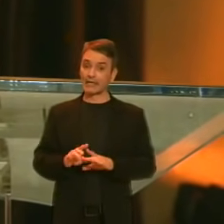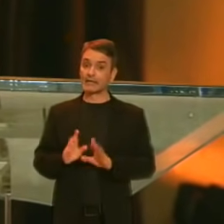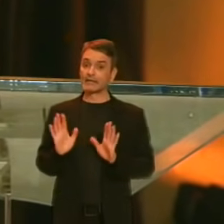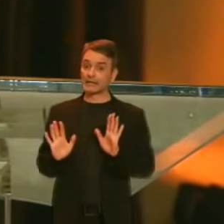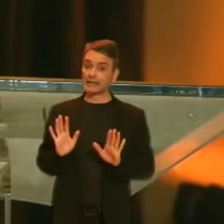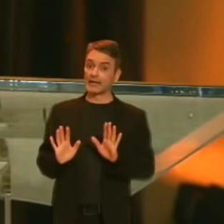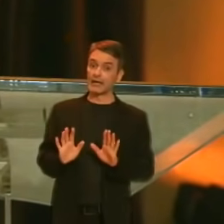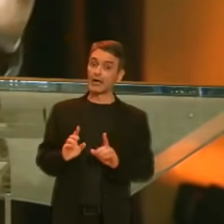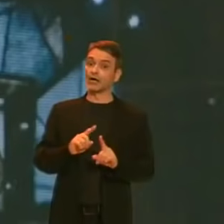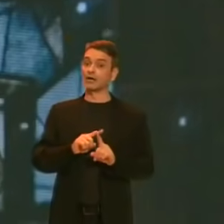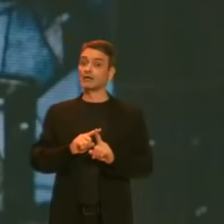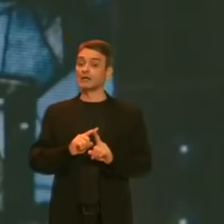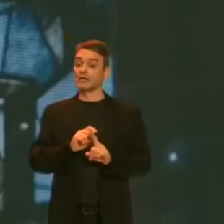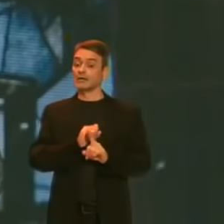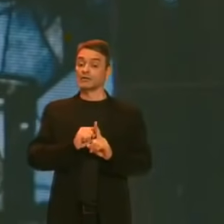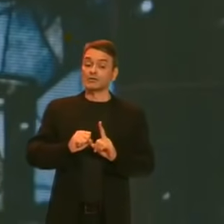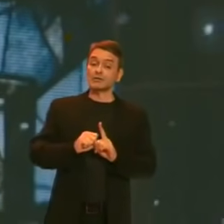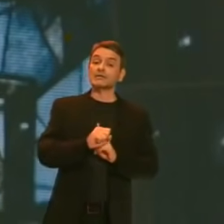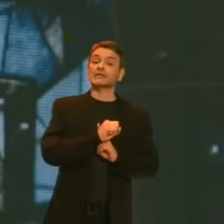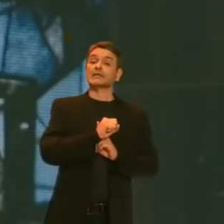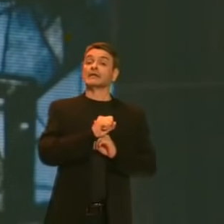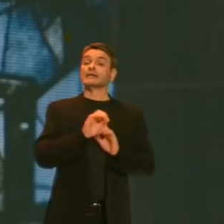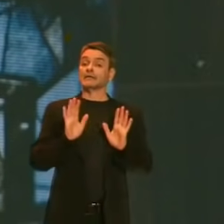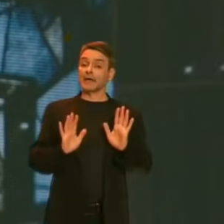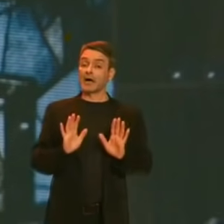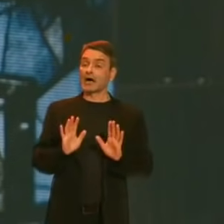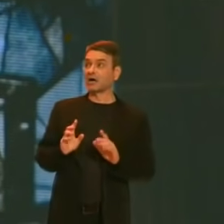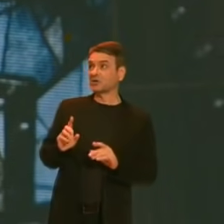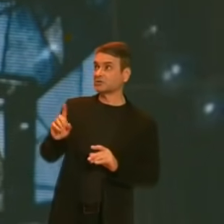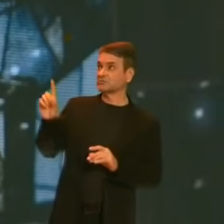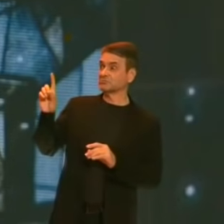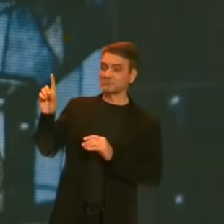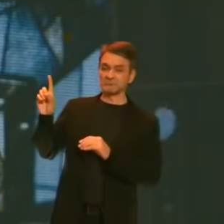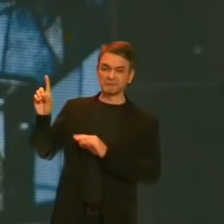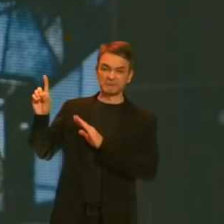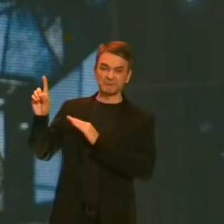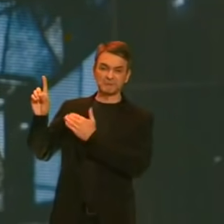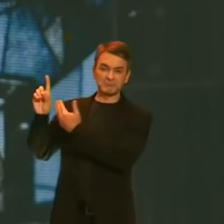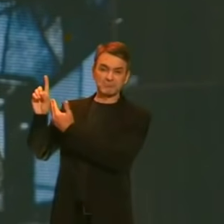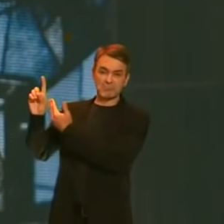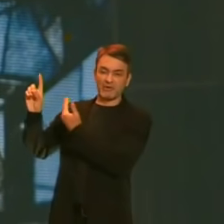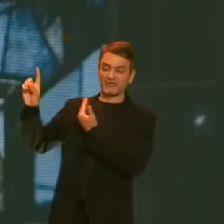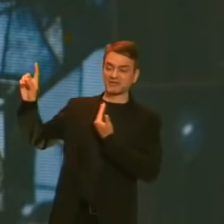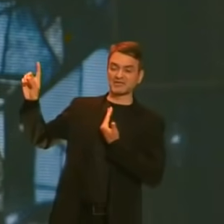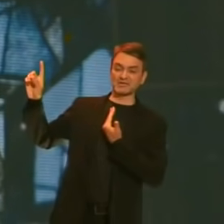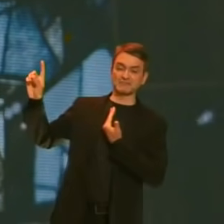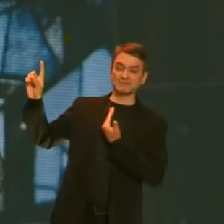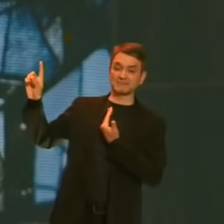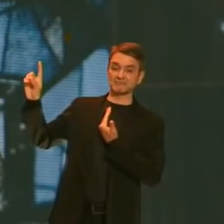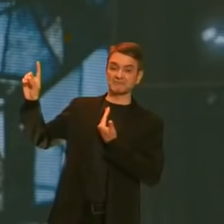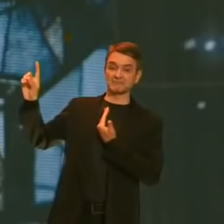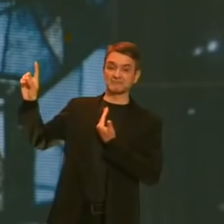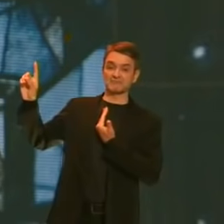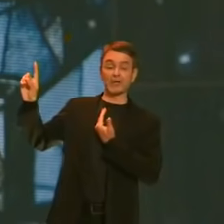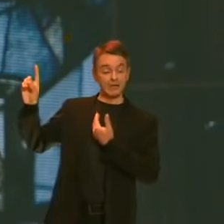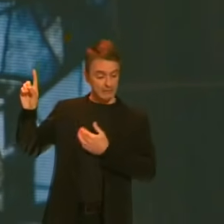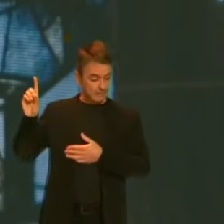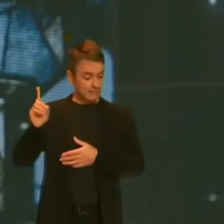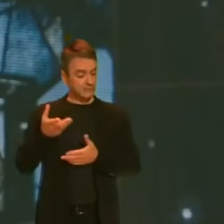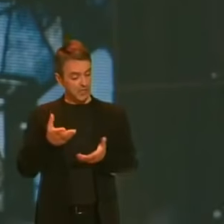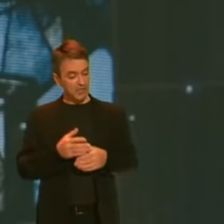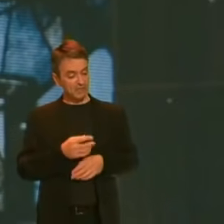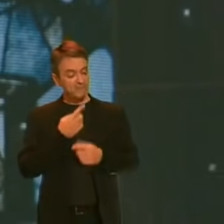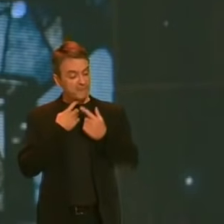humana almejava, um mundo sem Deus. E Deus atende o desejo